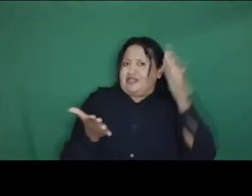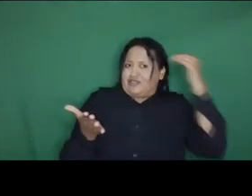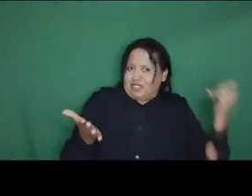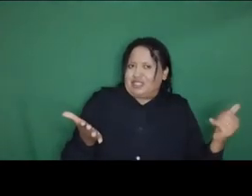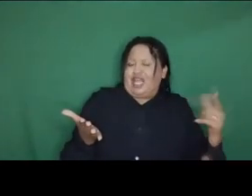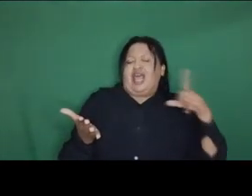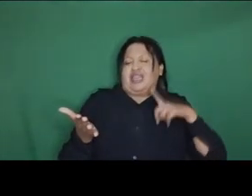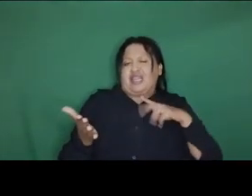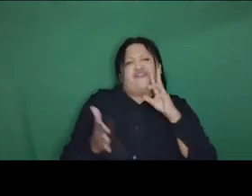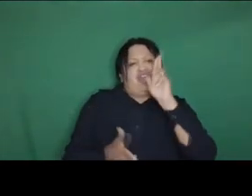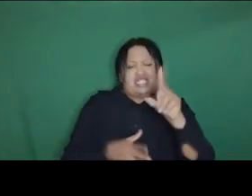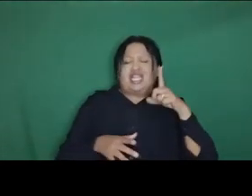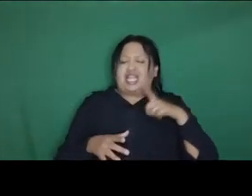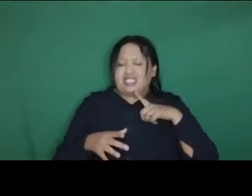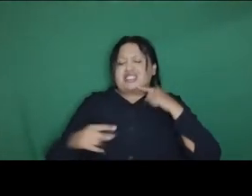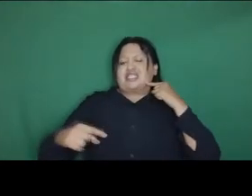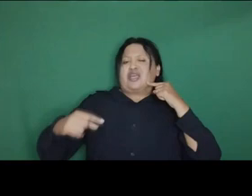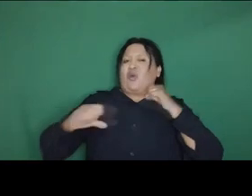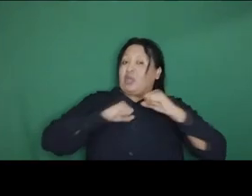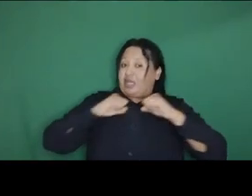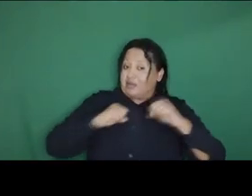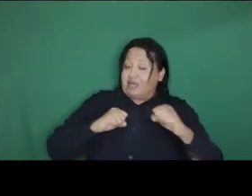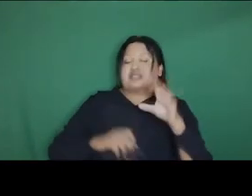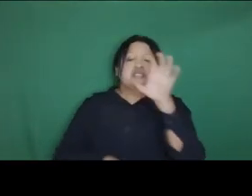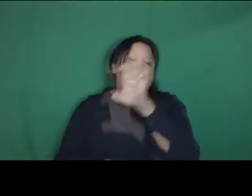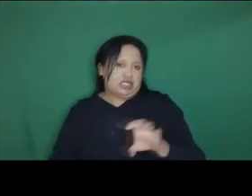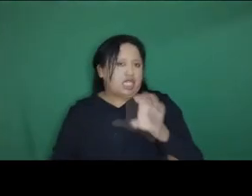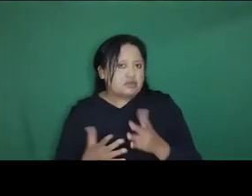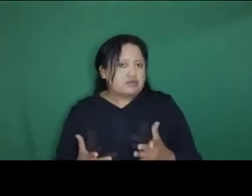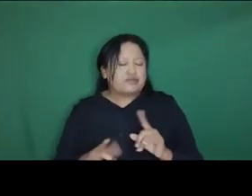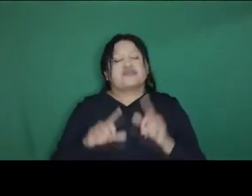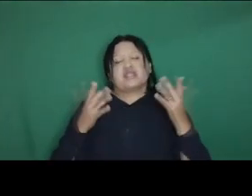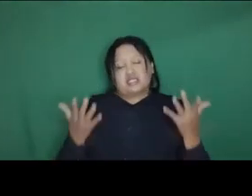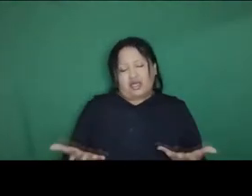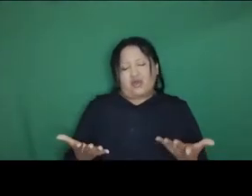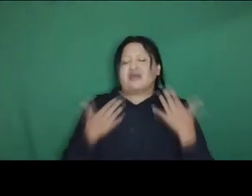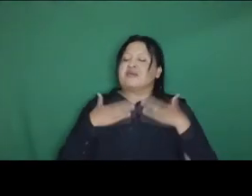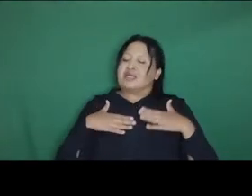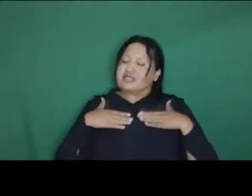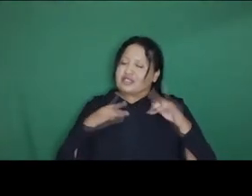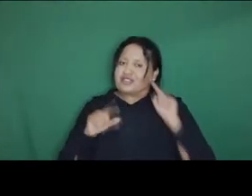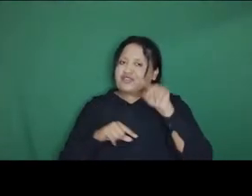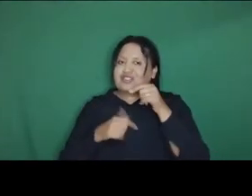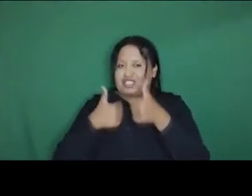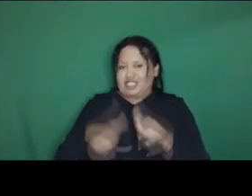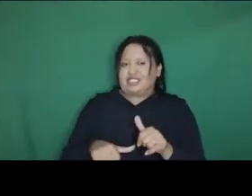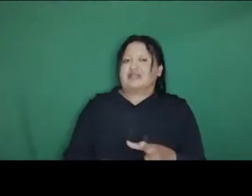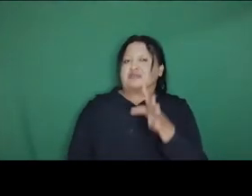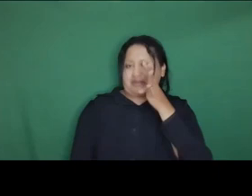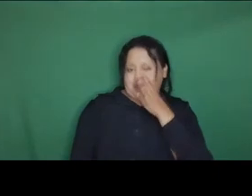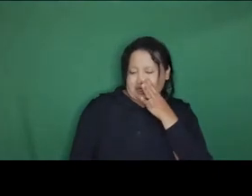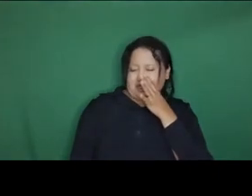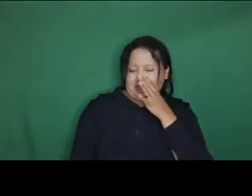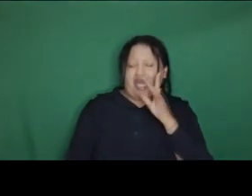seria passiva de vocês estarem atentos e estarem vendo a possibilidade questionamento na questão então fica também